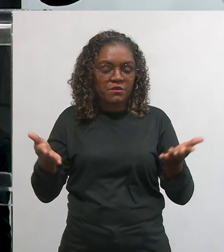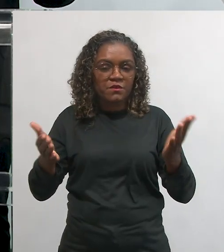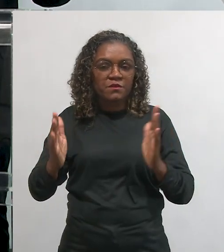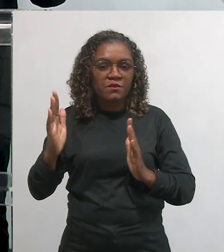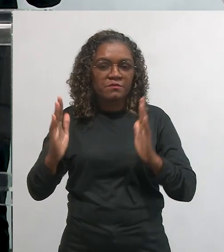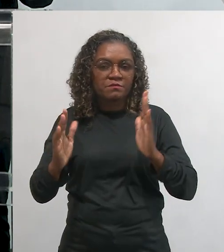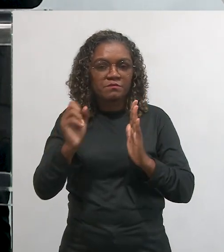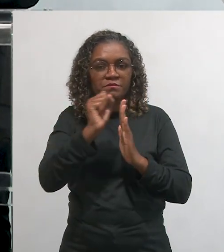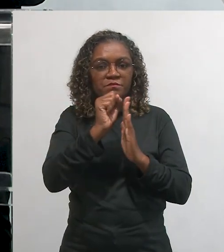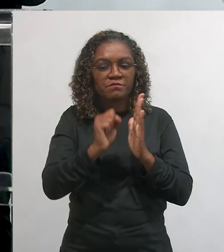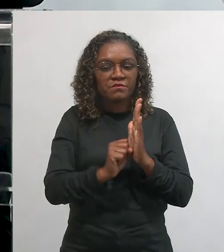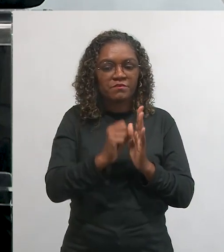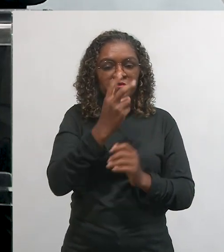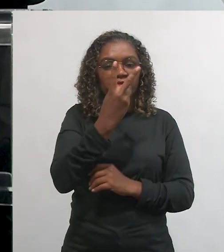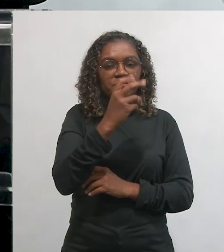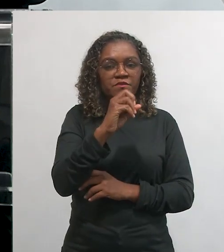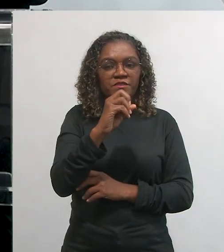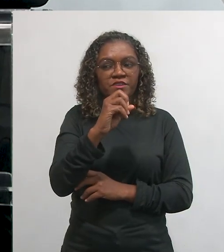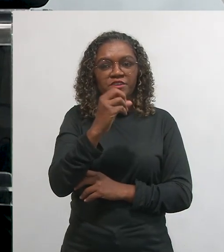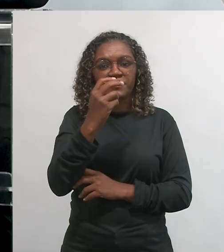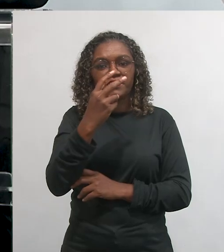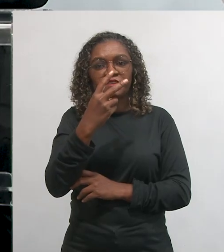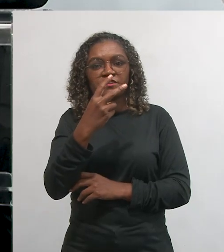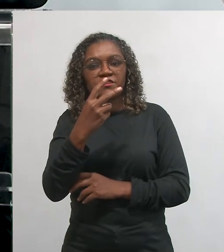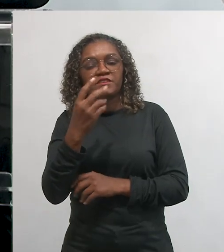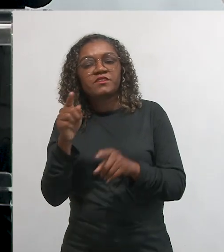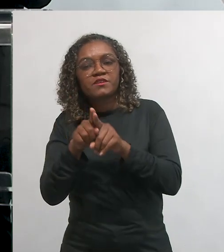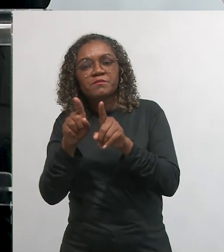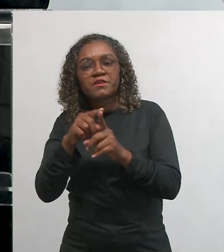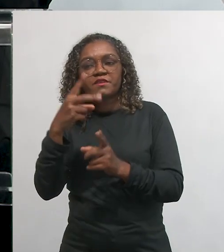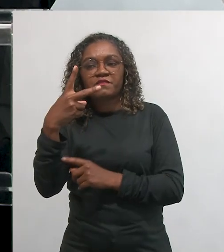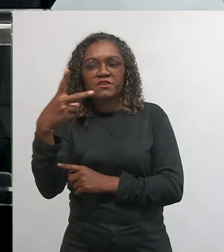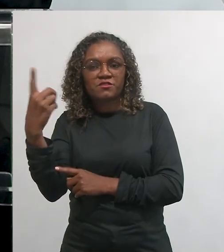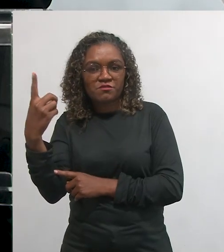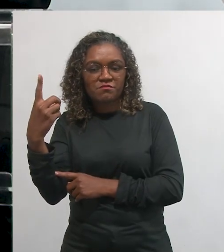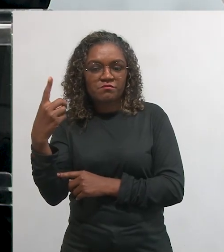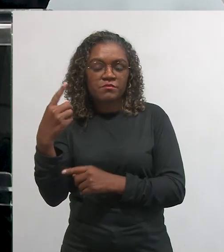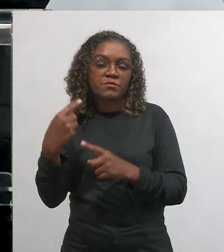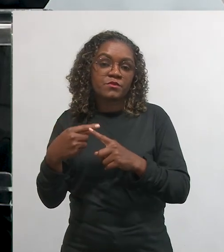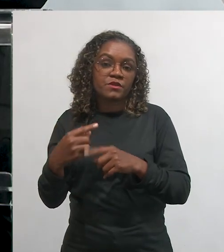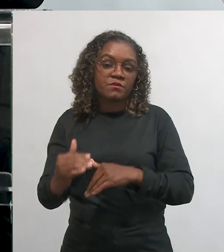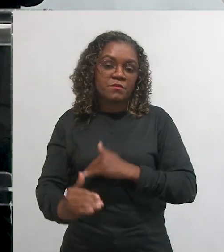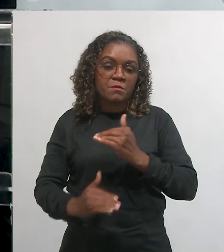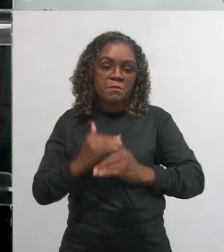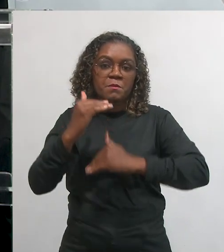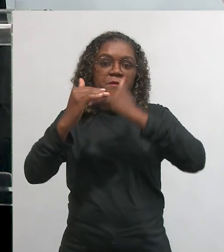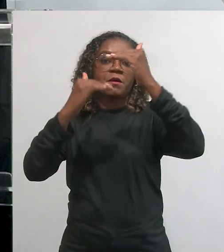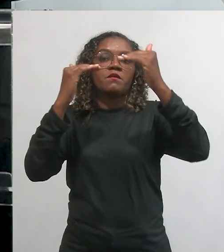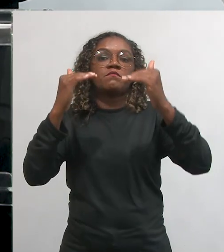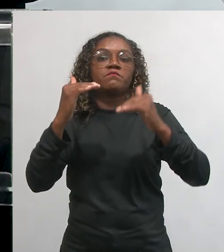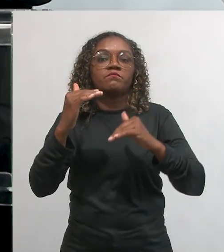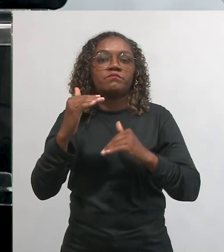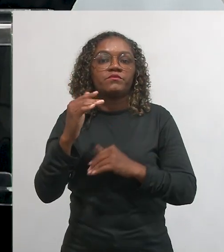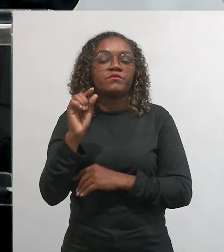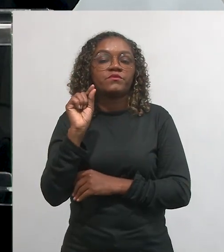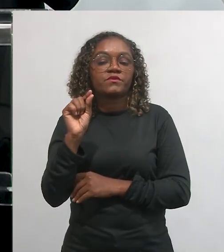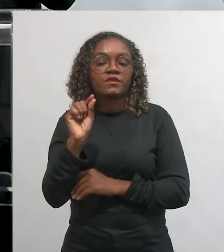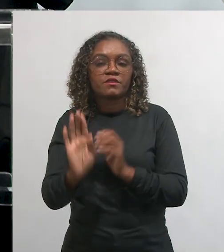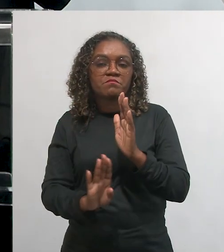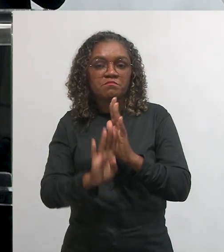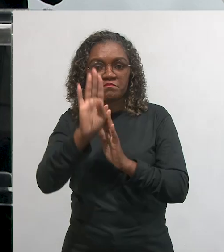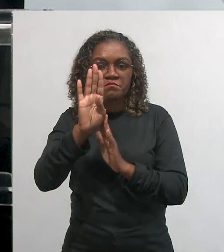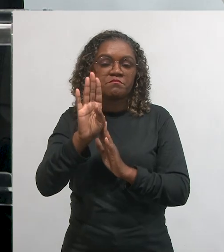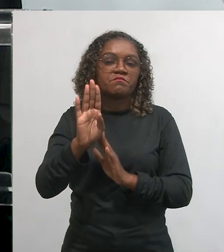final do século XX, início do século XXI, com o avanço do que nós chamamos de